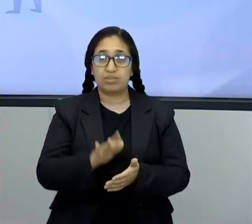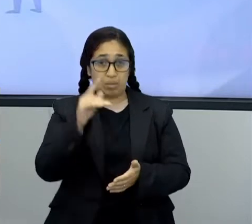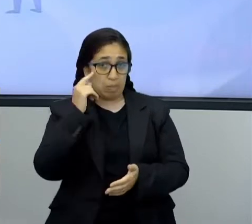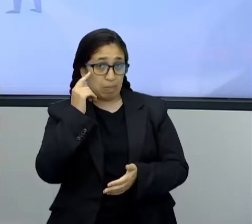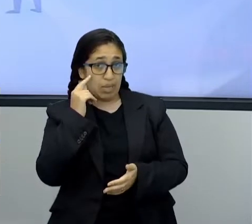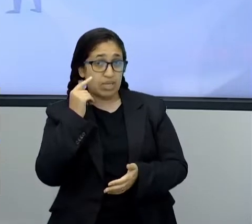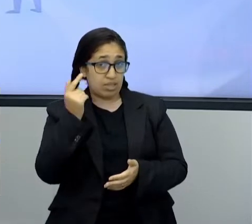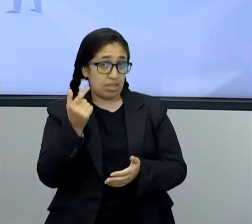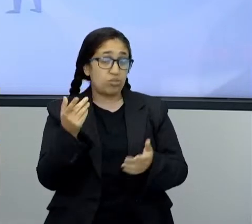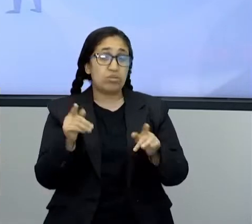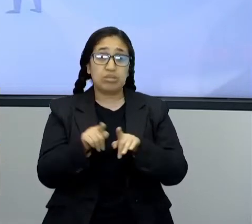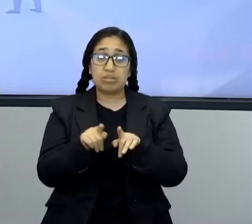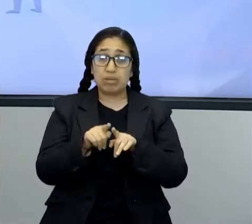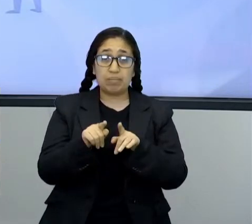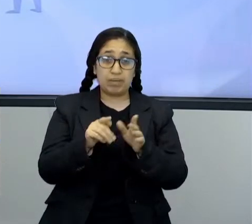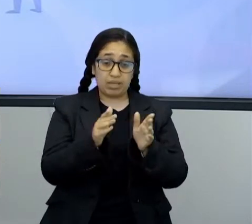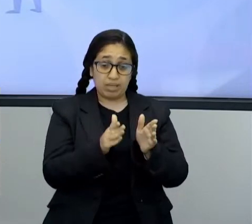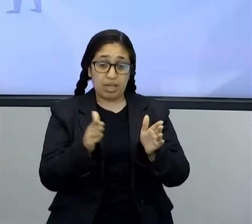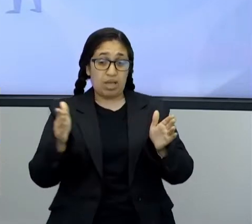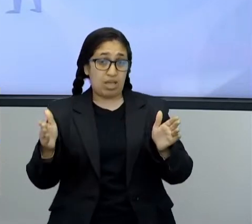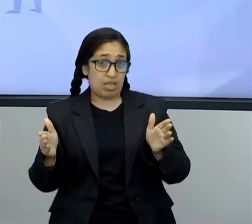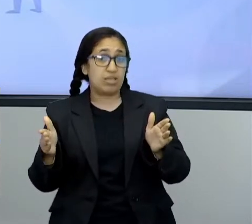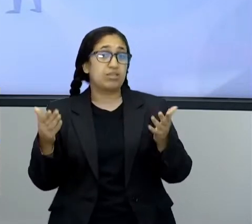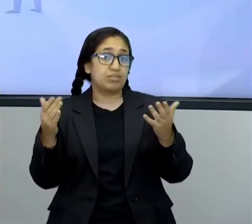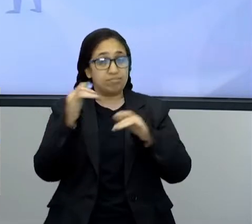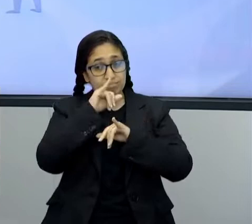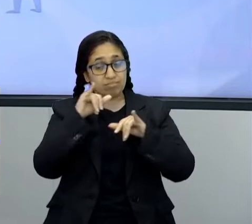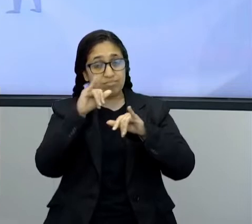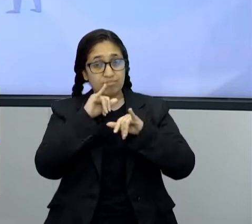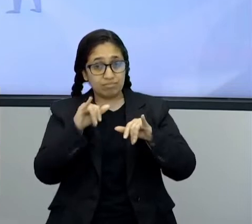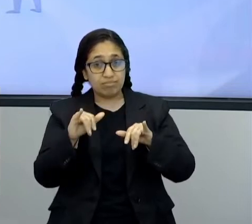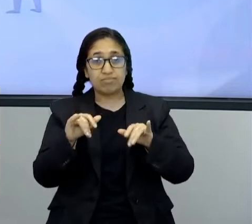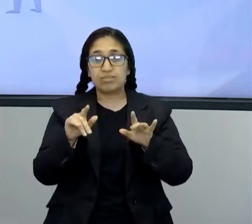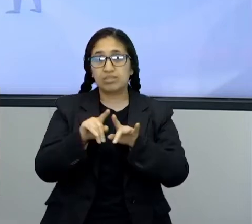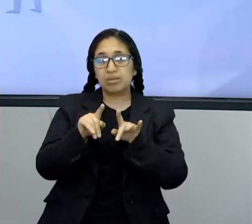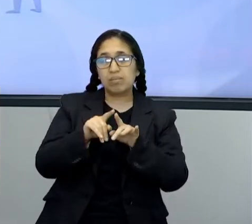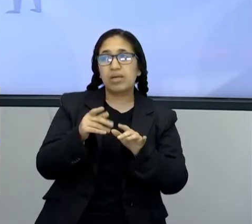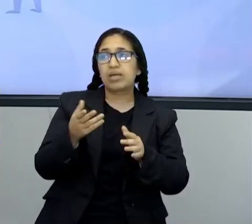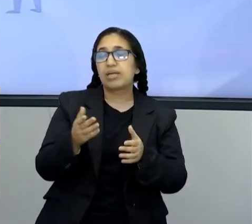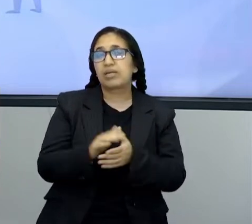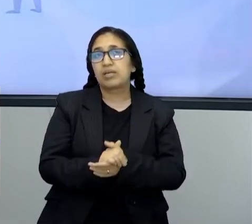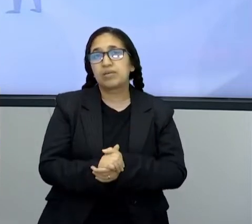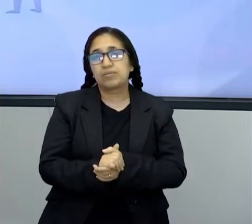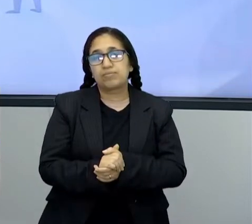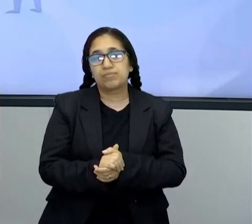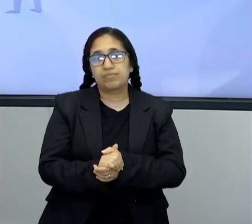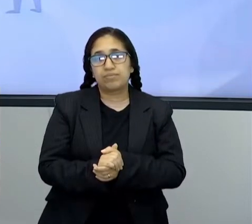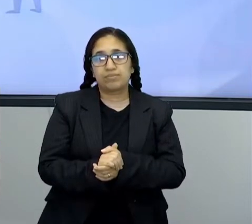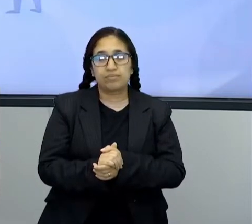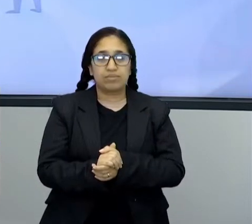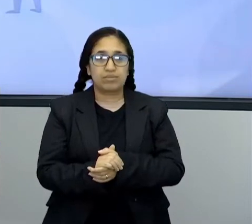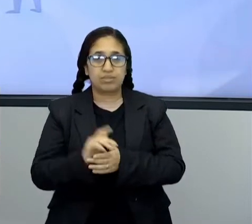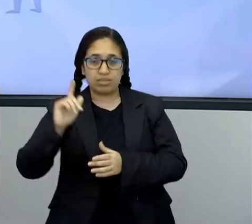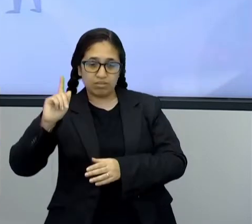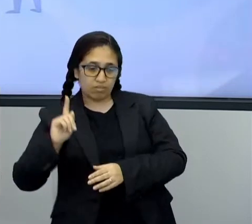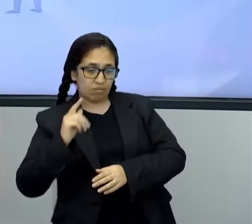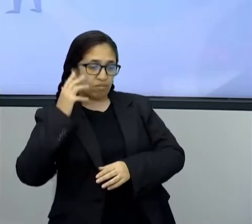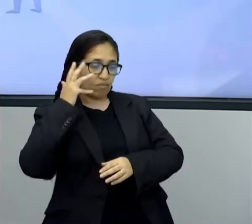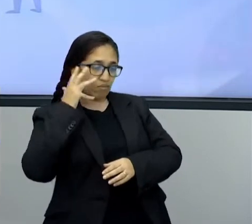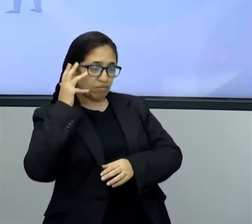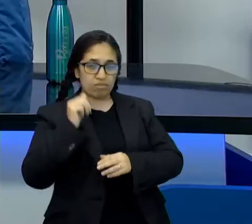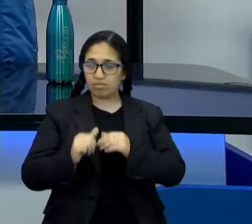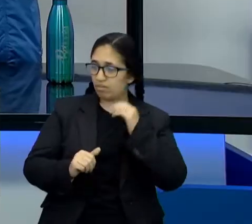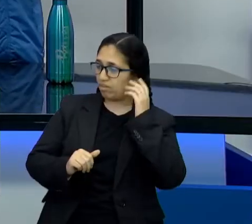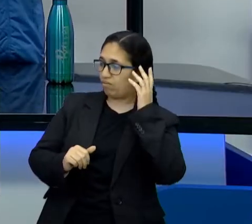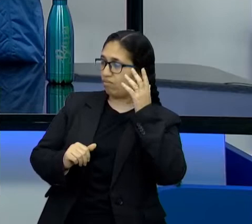aí em extensão também, ela é muito maior que a notícia. A gente vê aí a presença de falas, né? As falas são marcadas ali em